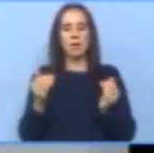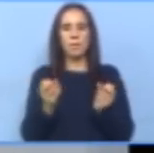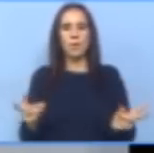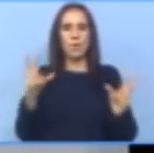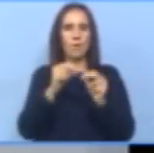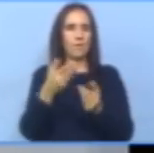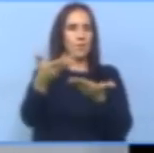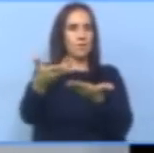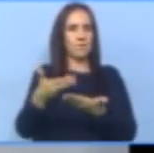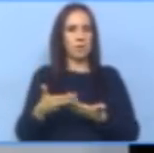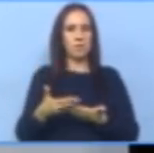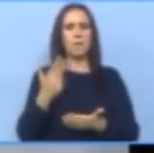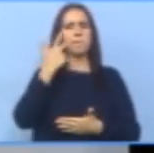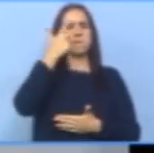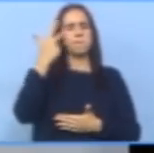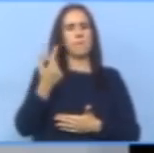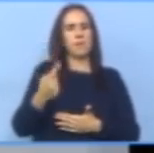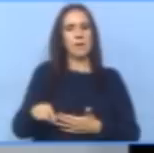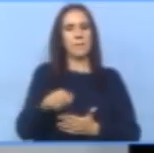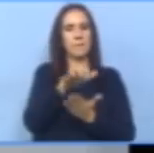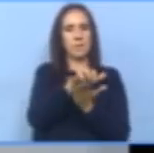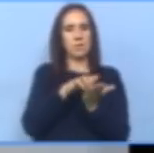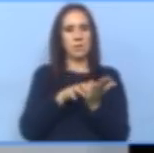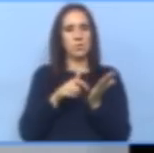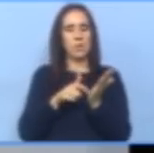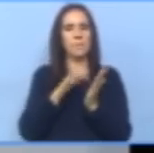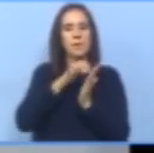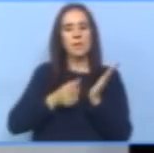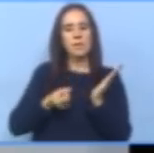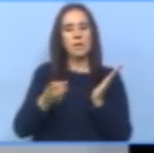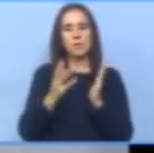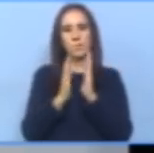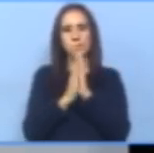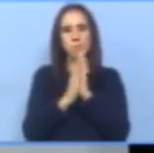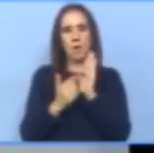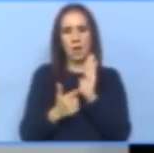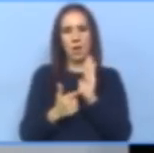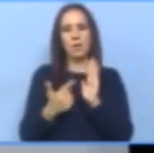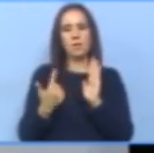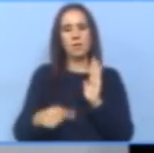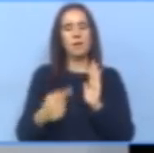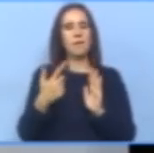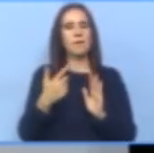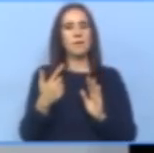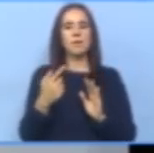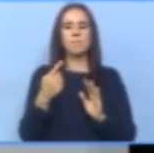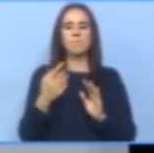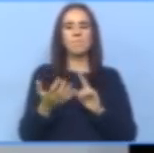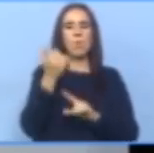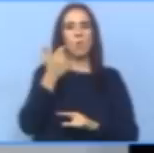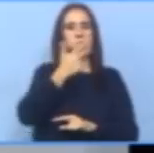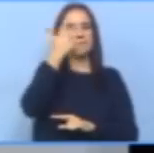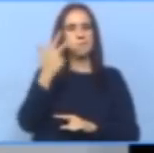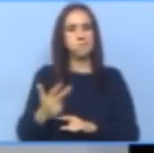Há uma plenitude, isso vê-se nos textos da liturgia, uma plenitude de chegada